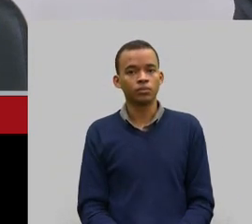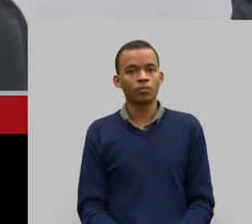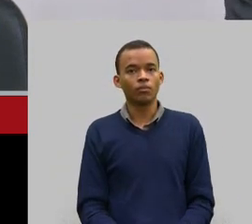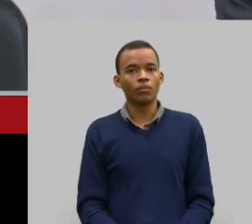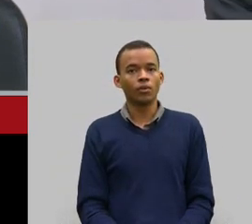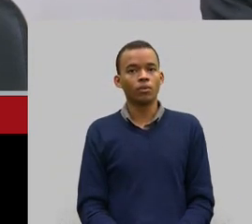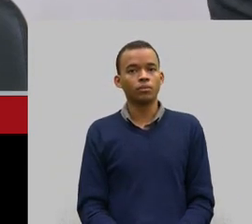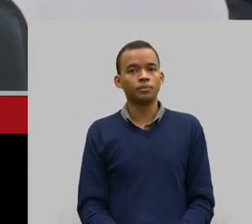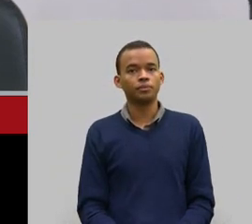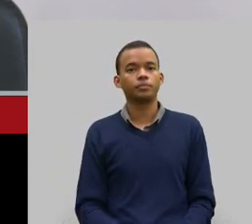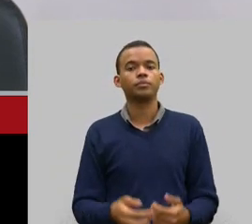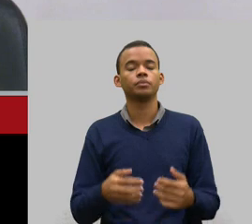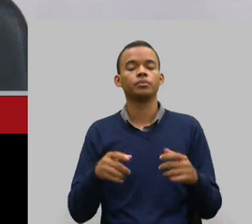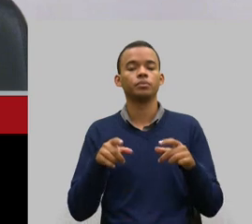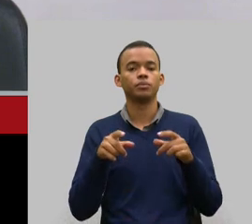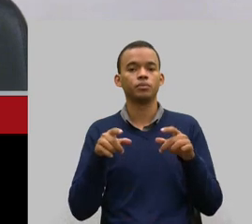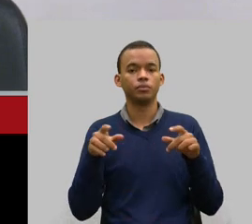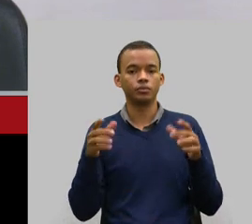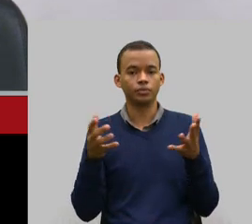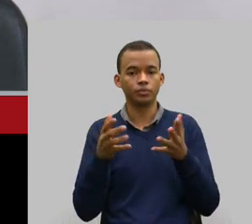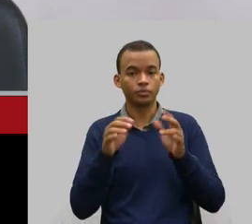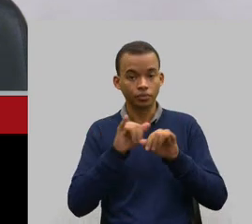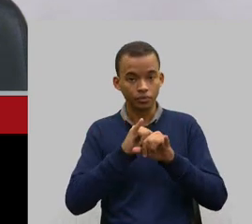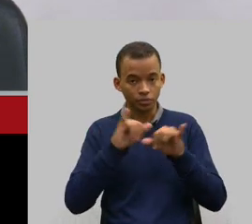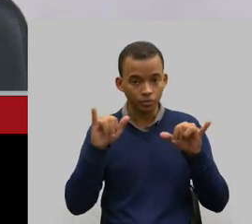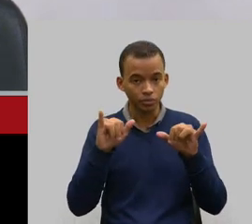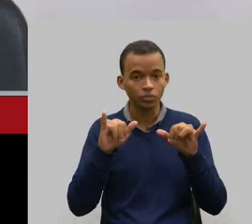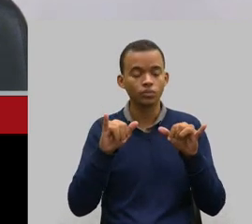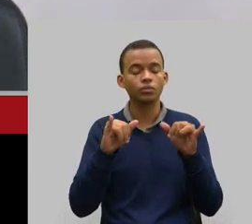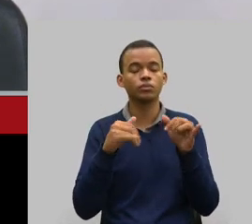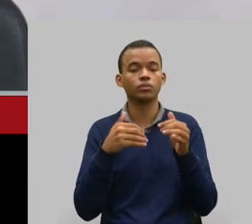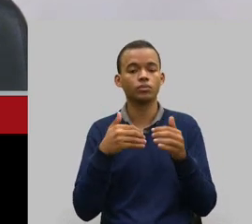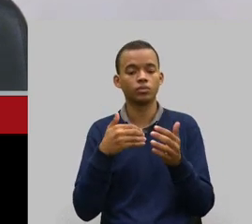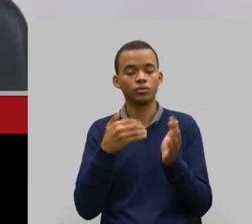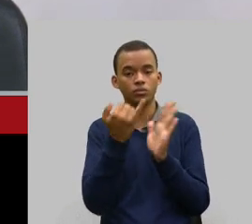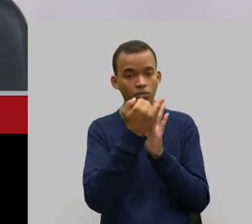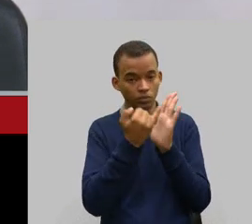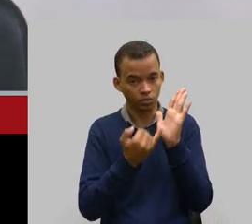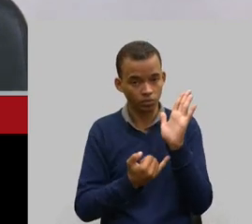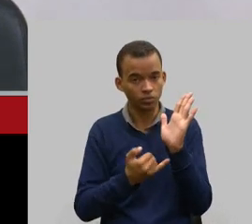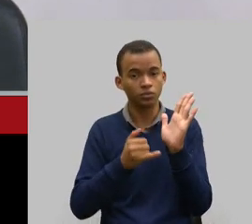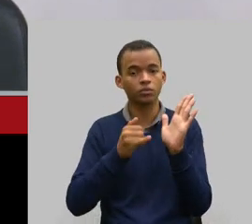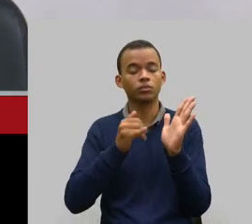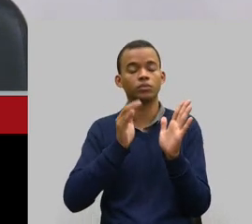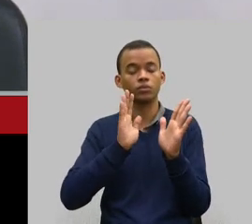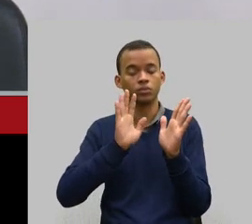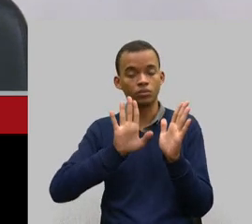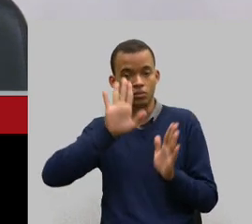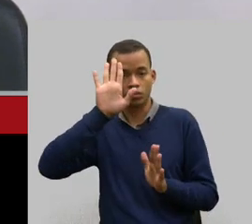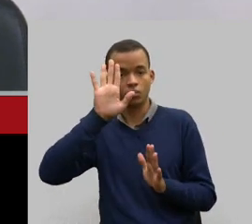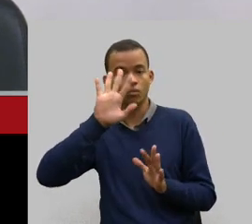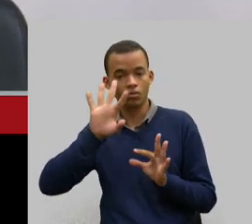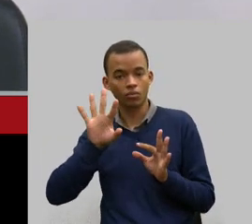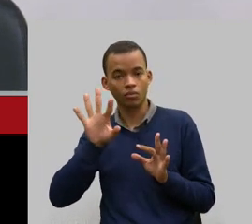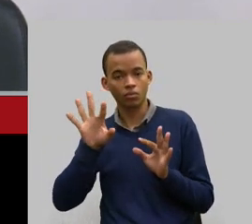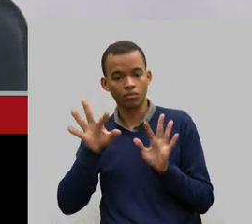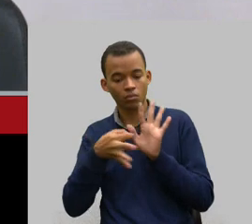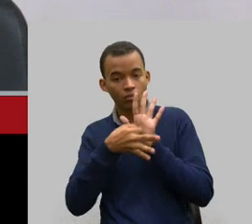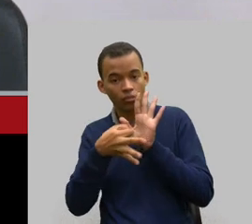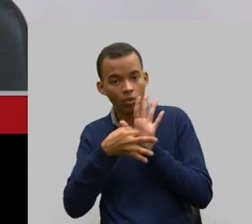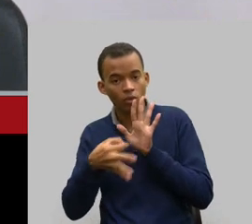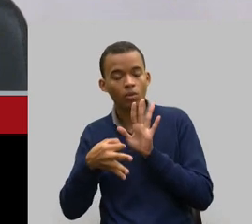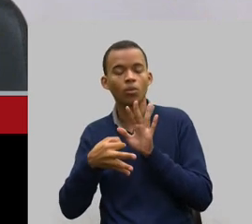Estadual a ordem de interpelação seguirá a ordem de inscrição os parlamentares que desejam fazer uso da